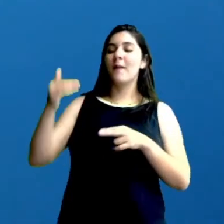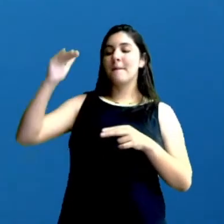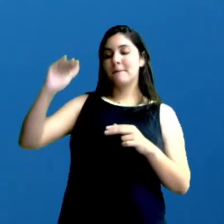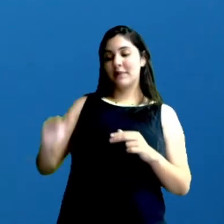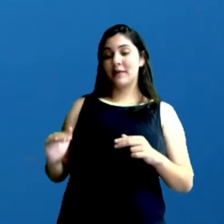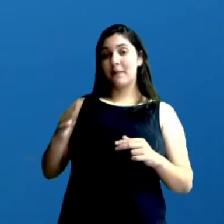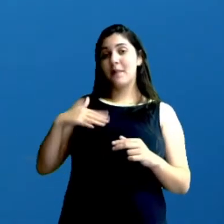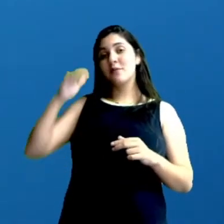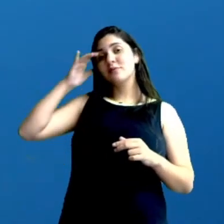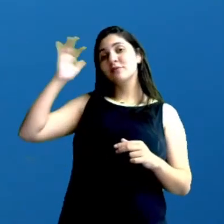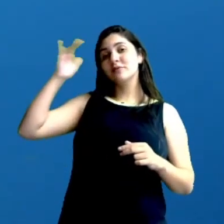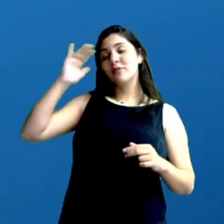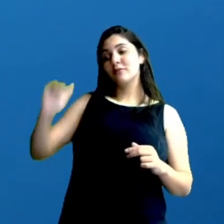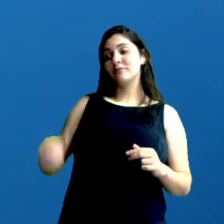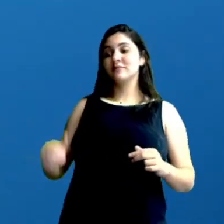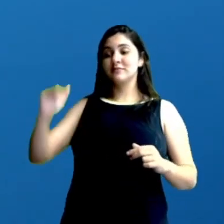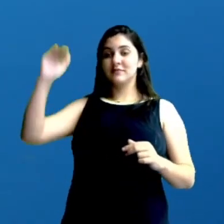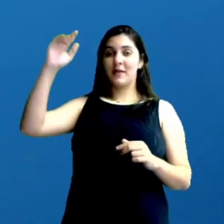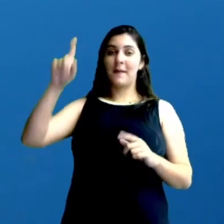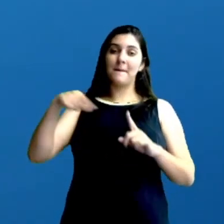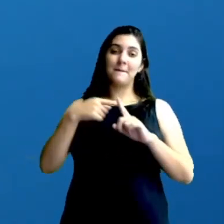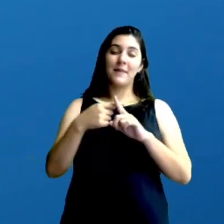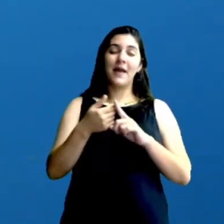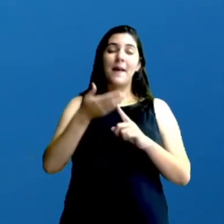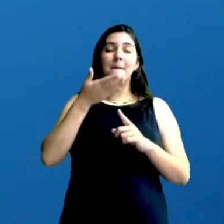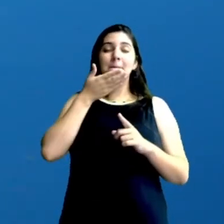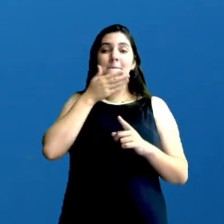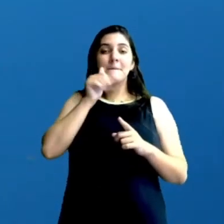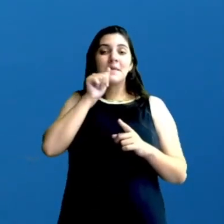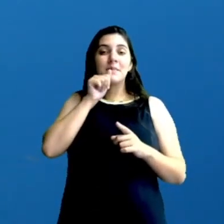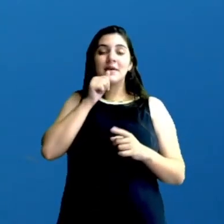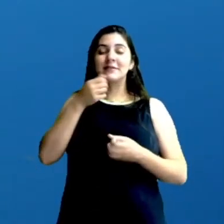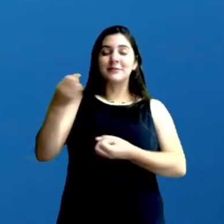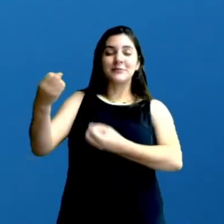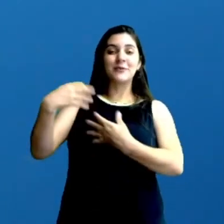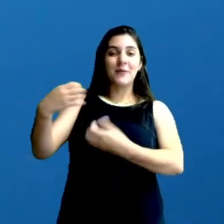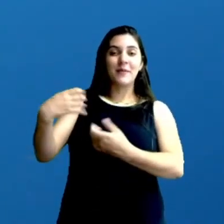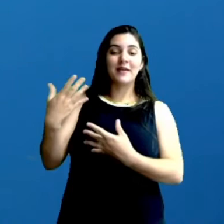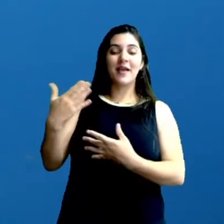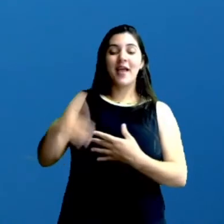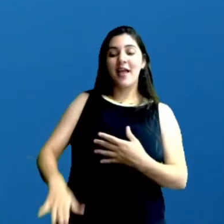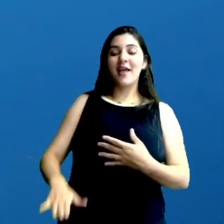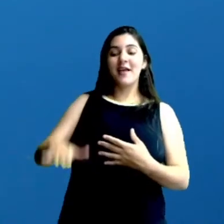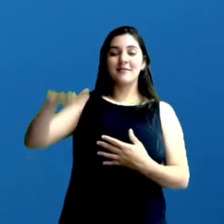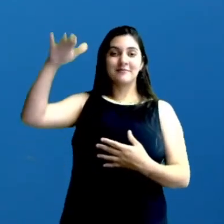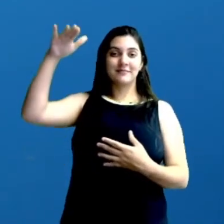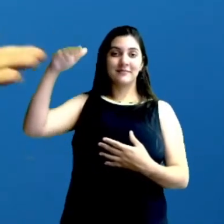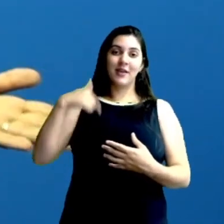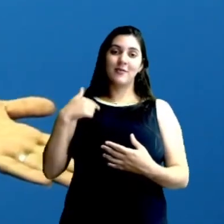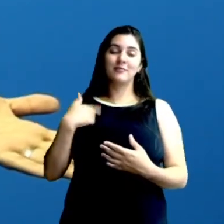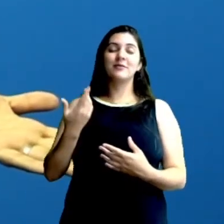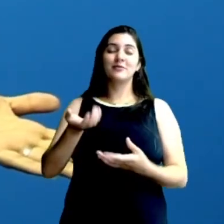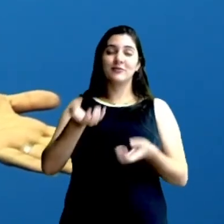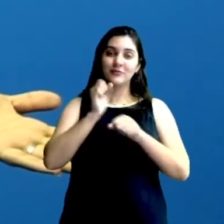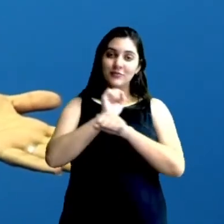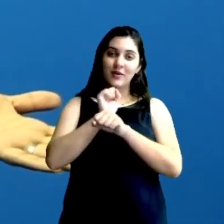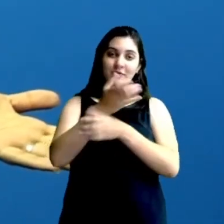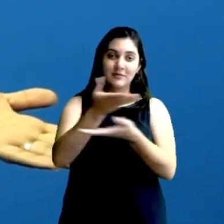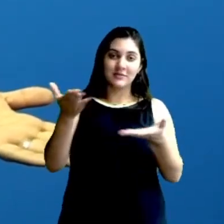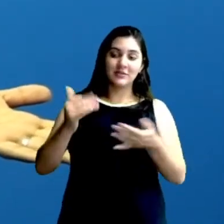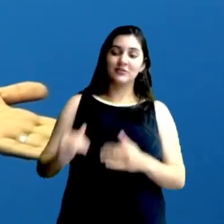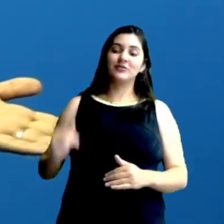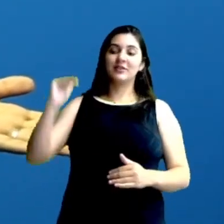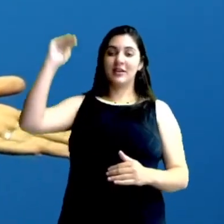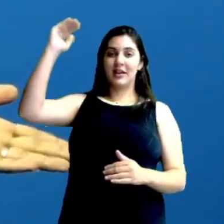e meu sonho é ser grande mas minha mãe botou o instrumento quando era pequena por isso que eu não cresci não sei se vocês são assim espero que você escrever o que